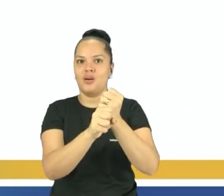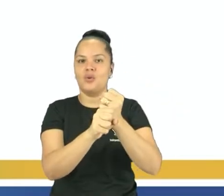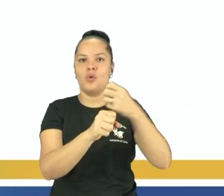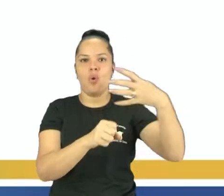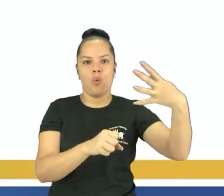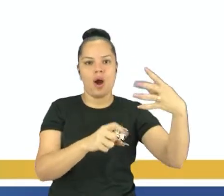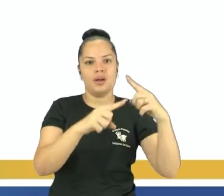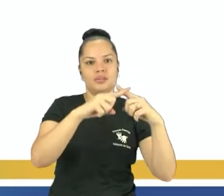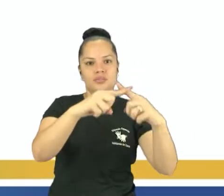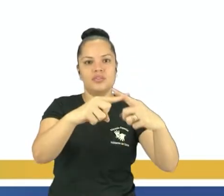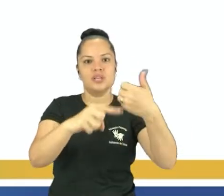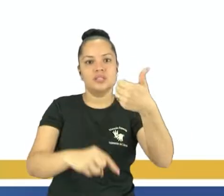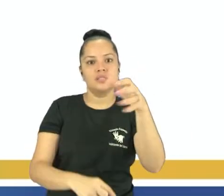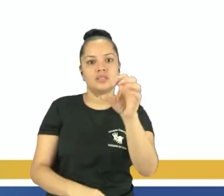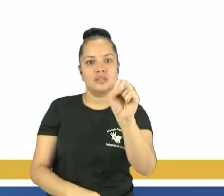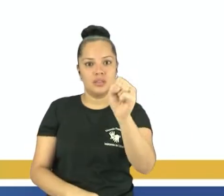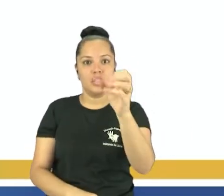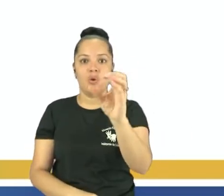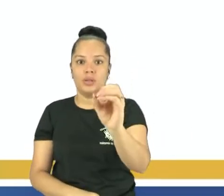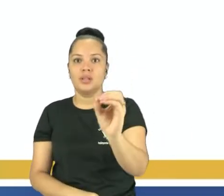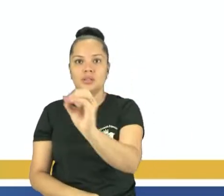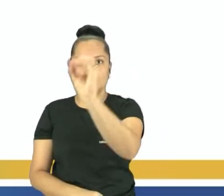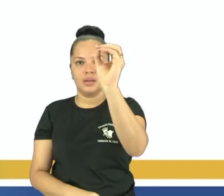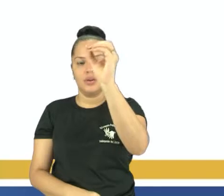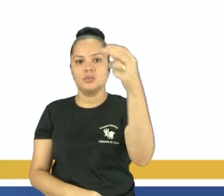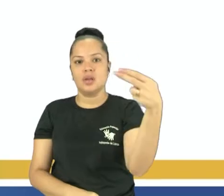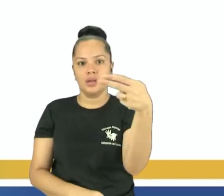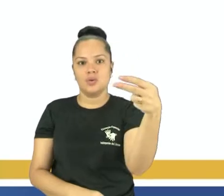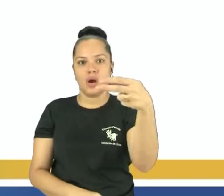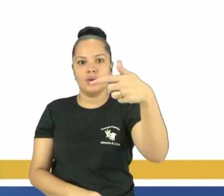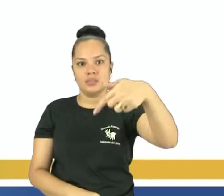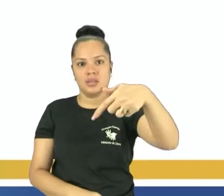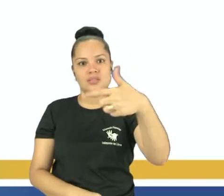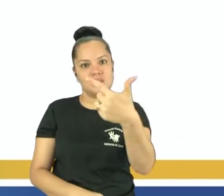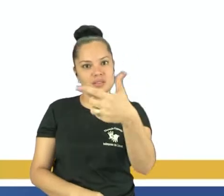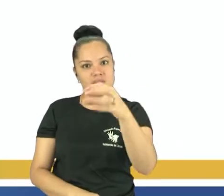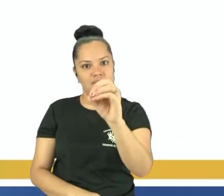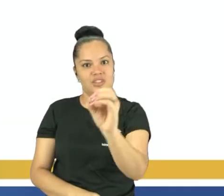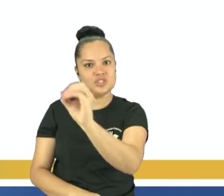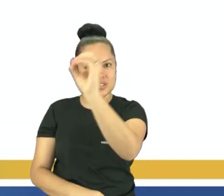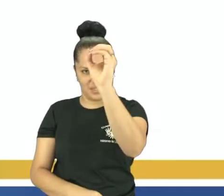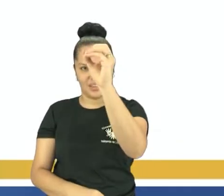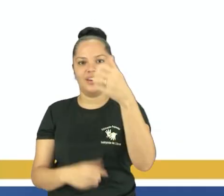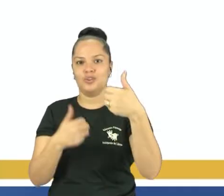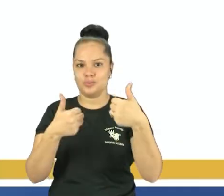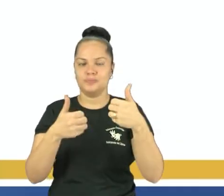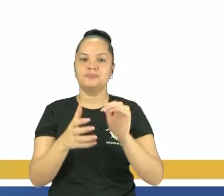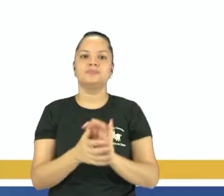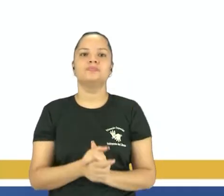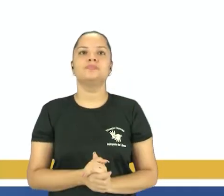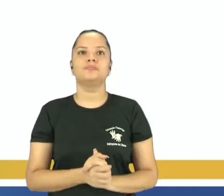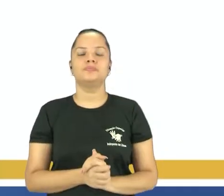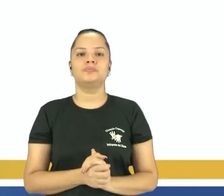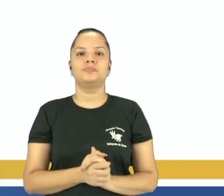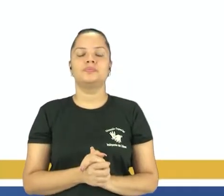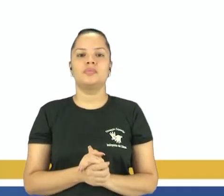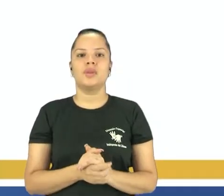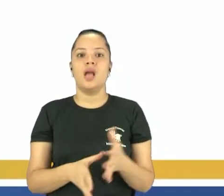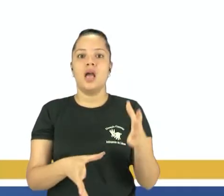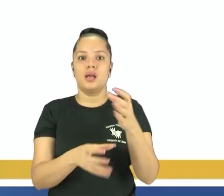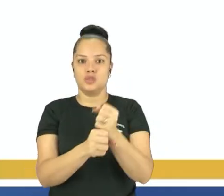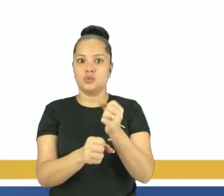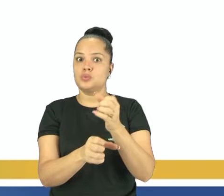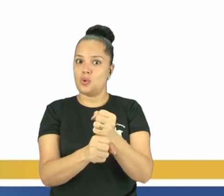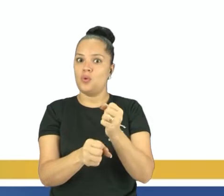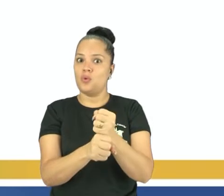4 triângulos, então nós vamos ter 4 vezes 180, que é igual a 720 graus. Bom, então